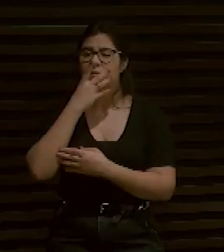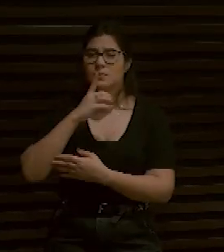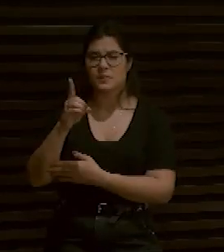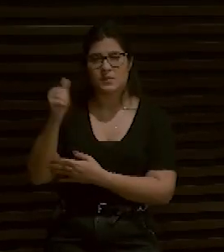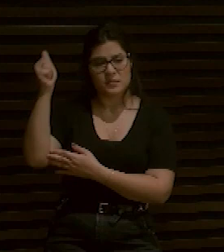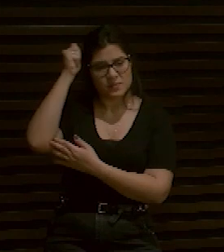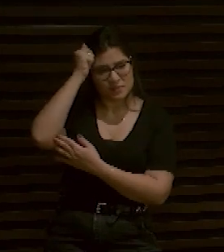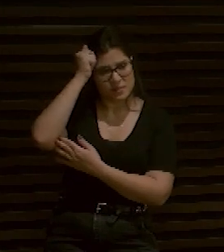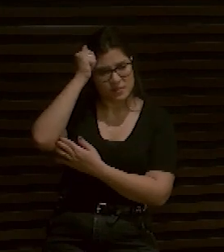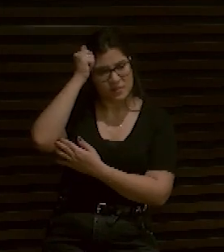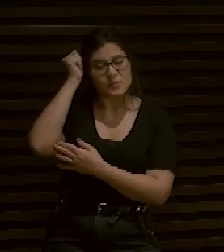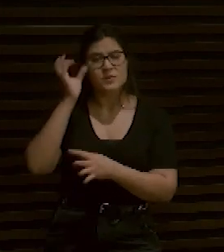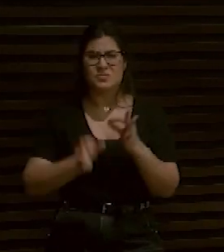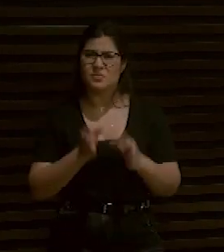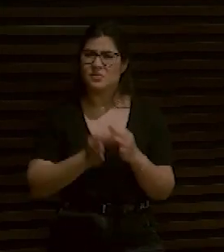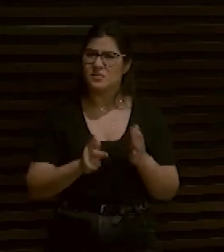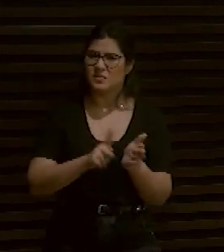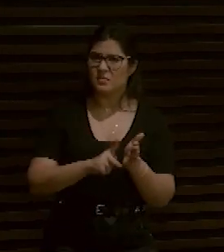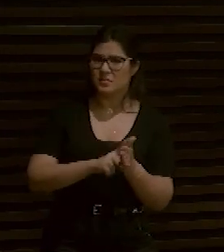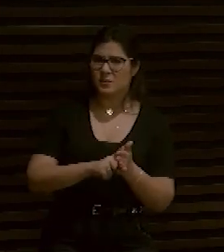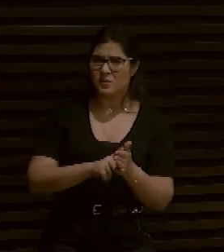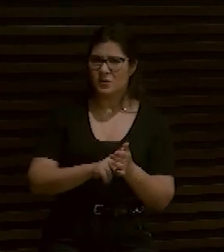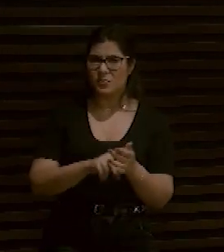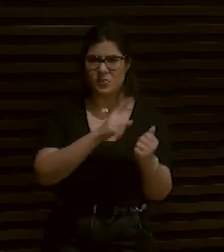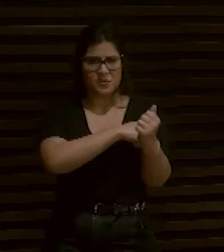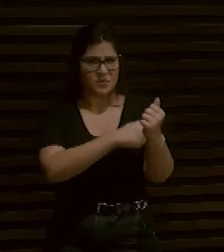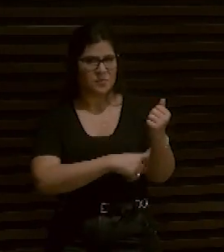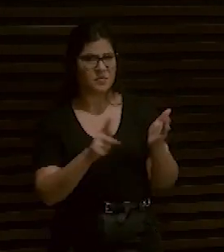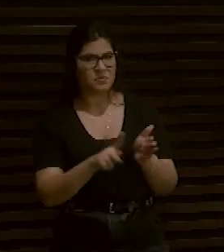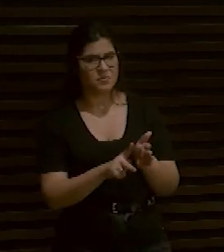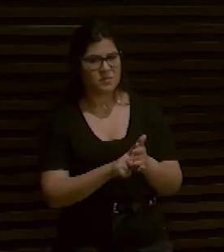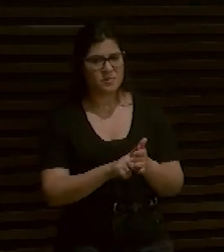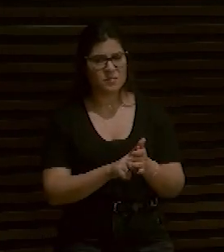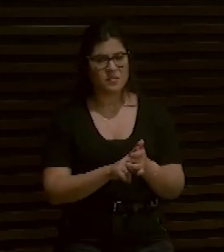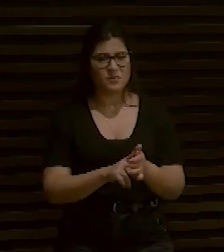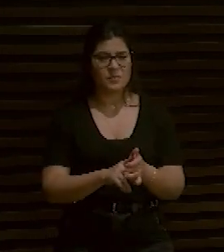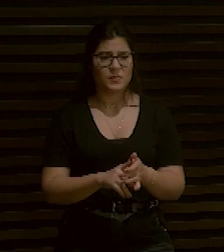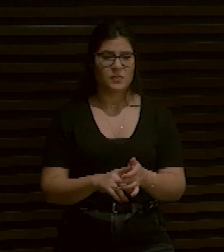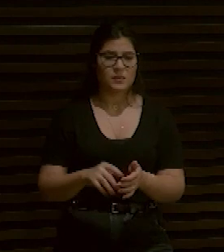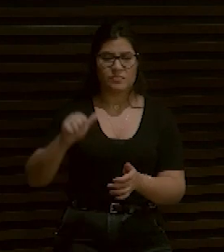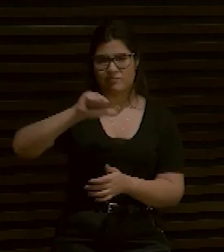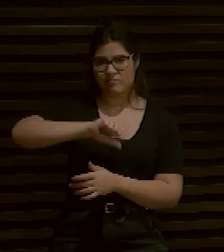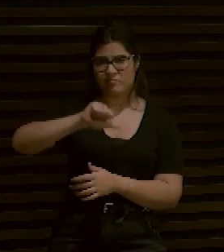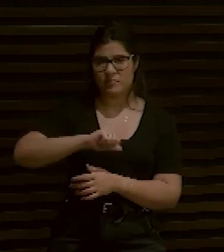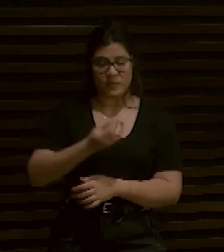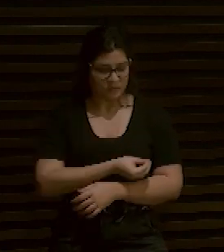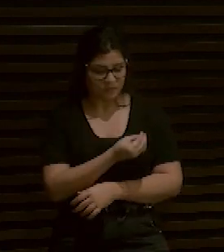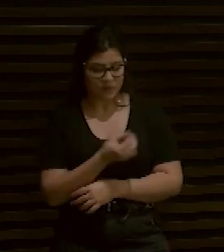tenho justiça própria, que eu consigo alguma coisa pela força do meu braço. A vida eterna está em Jesus, irmãos